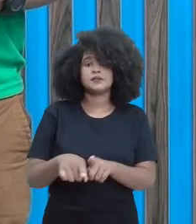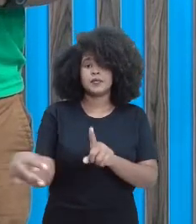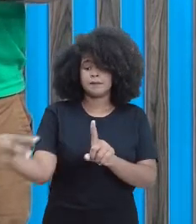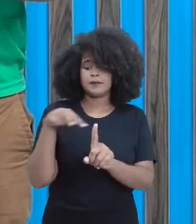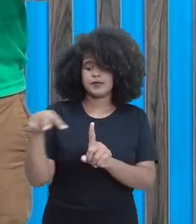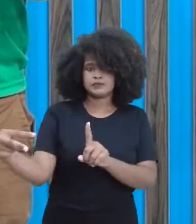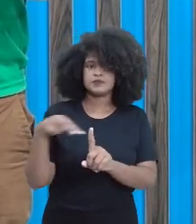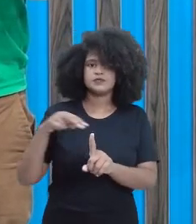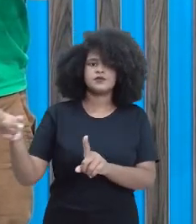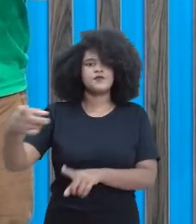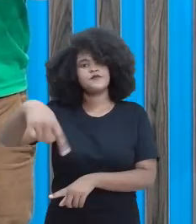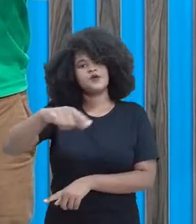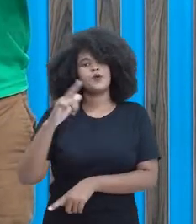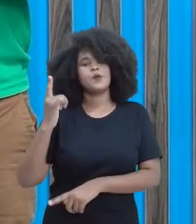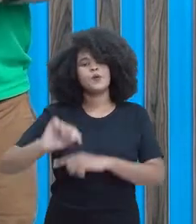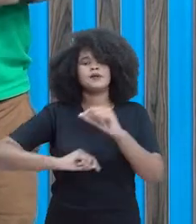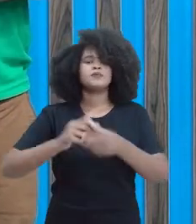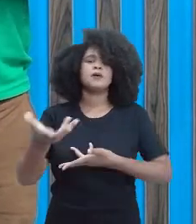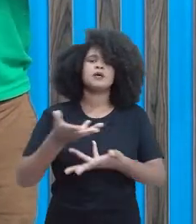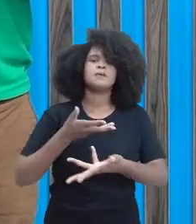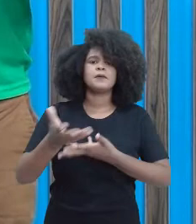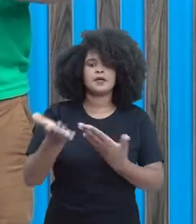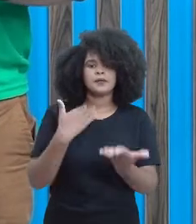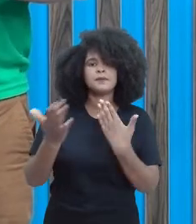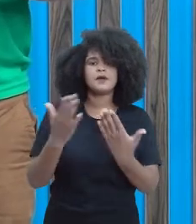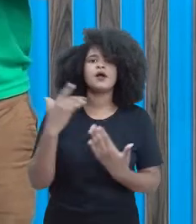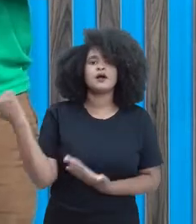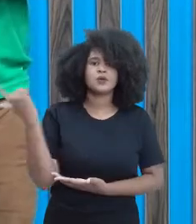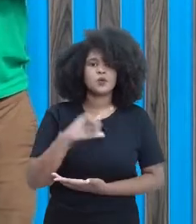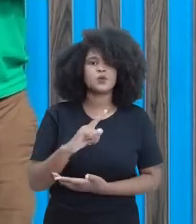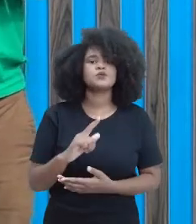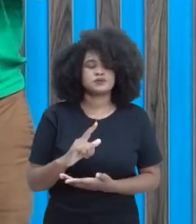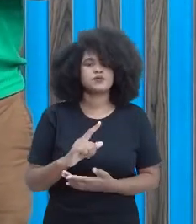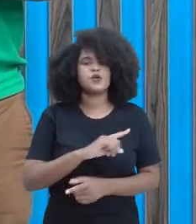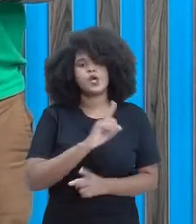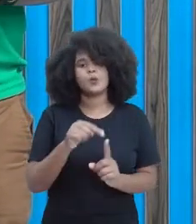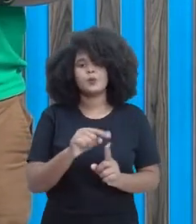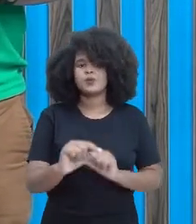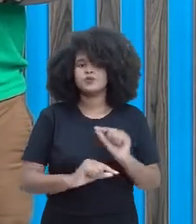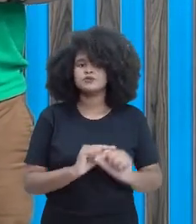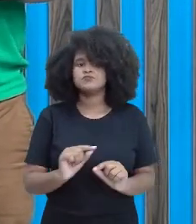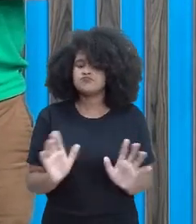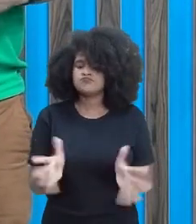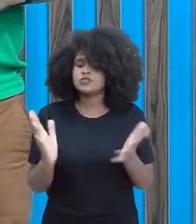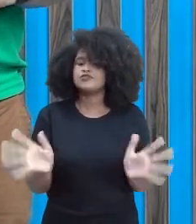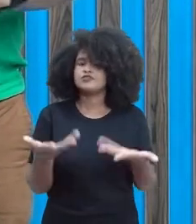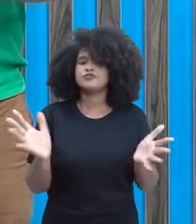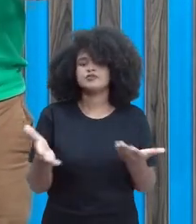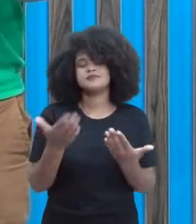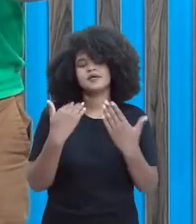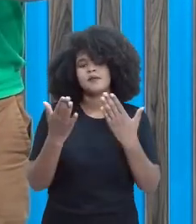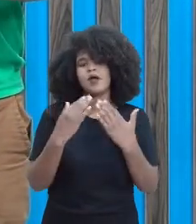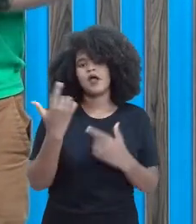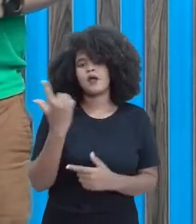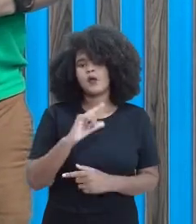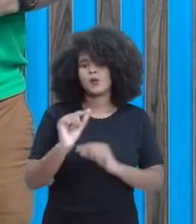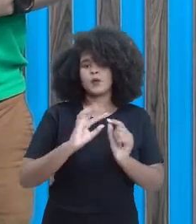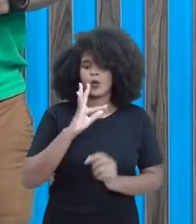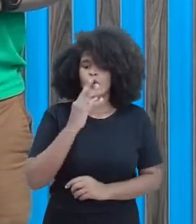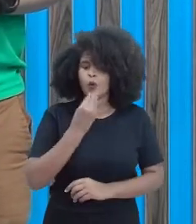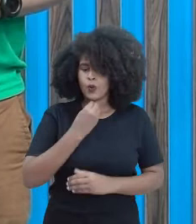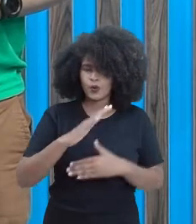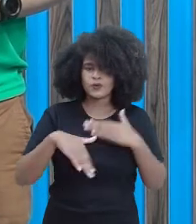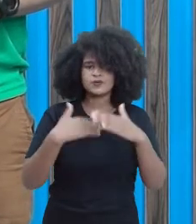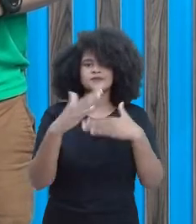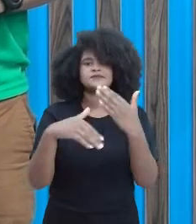poder você interagir no diálogo, né? Você provocar o outro, né? E daí construir conhecimento